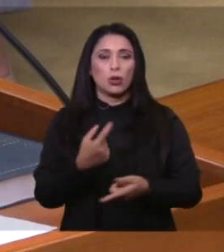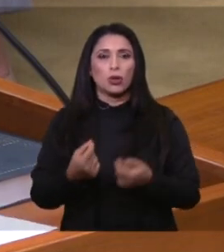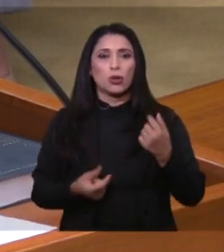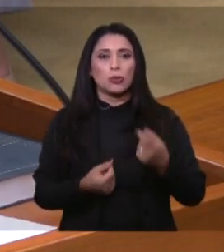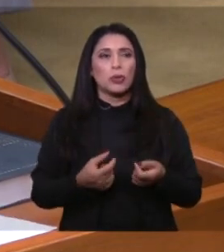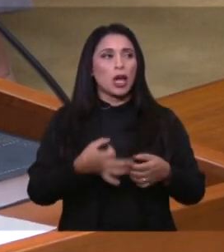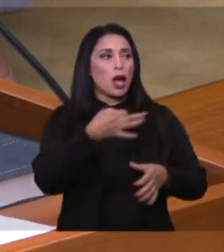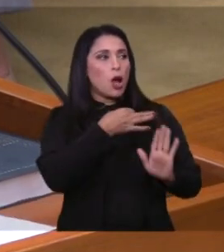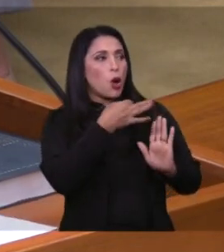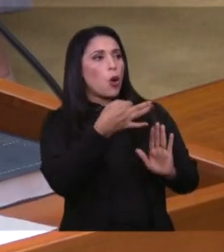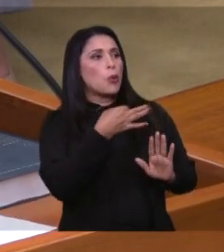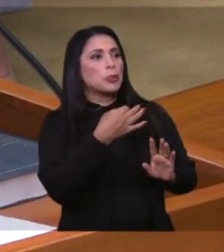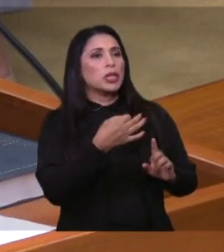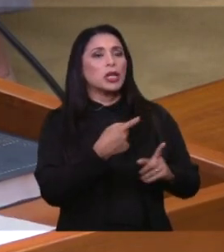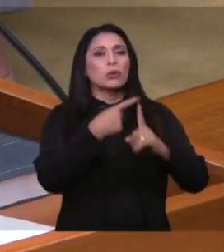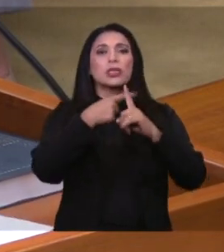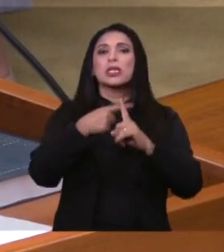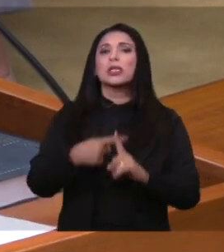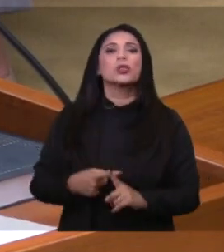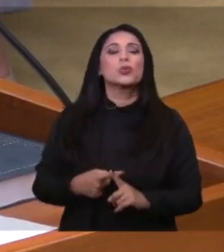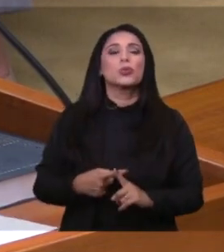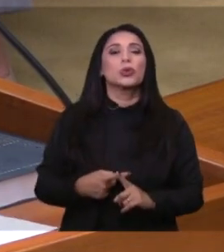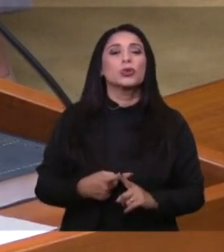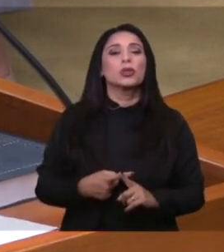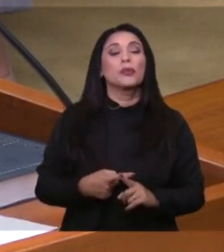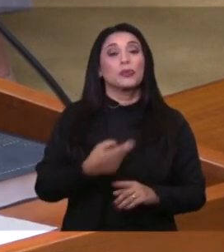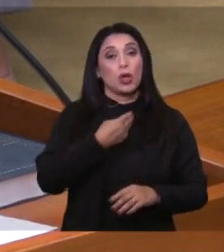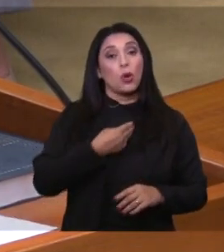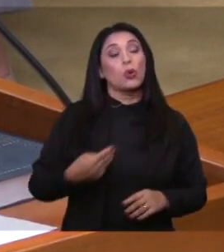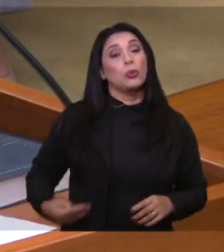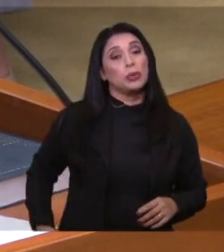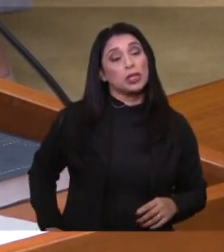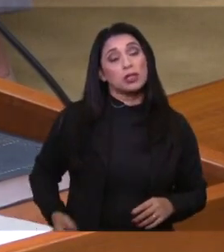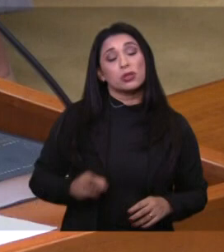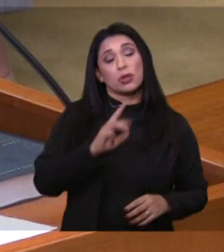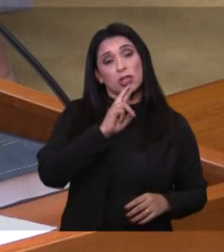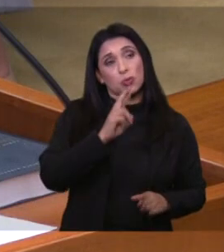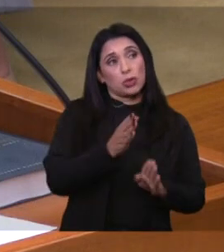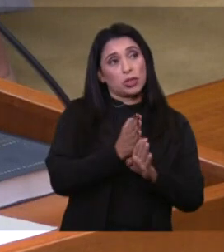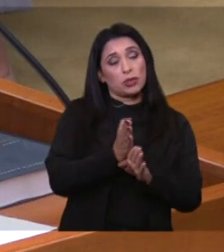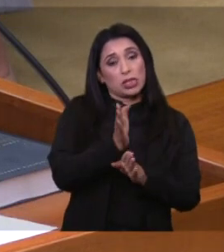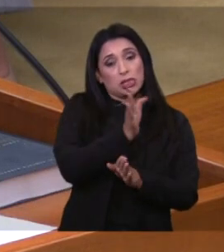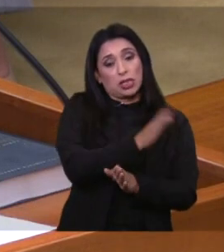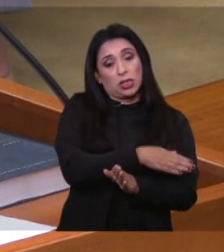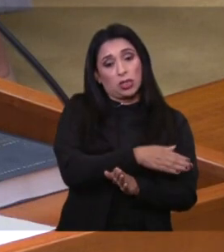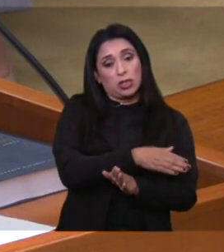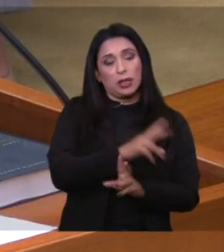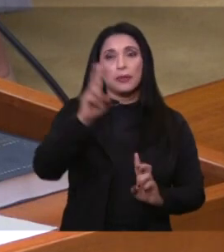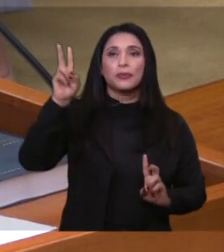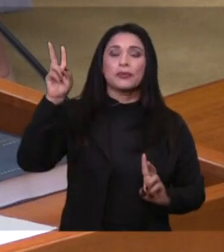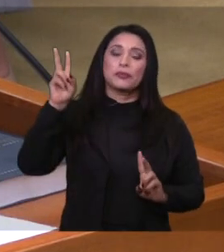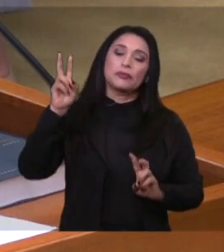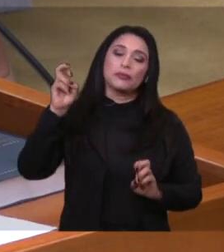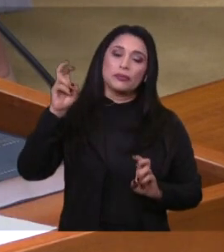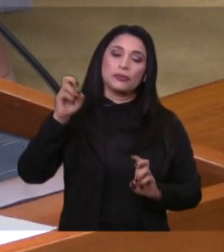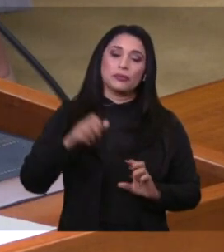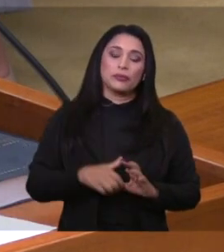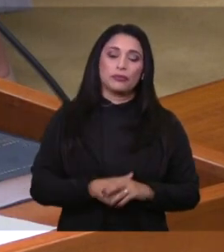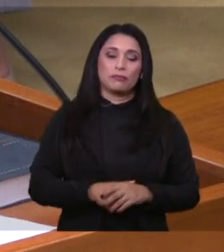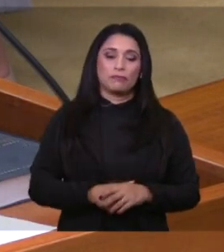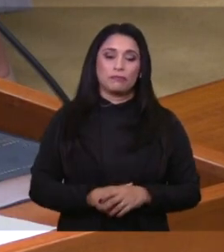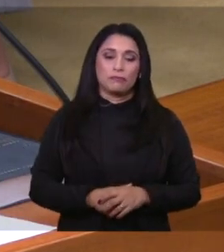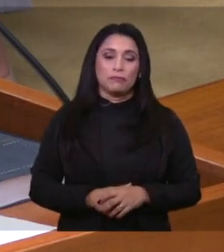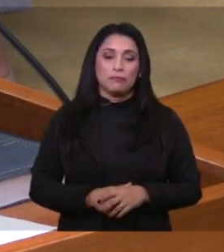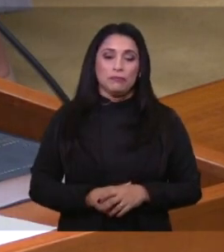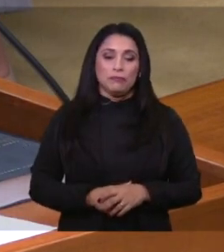pensava dessa disputa. Sua Excelência diz o que acha da anterioridade. Abre aspas. É uma